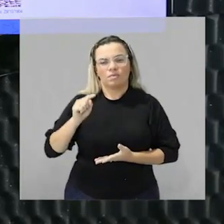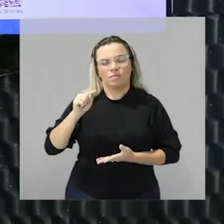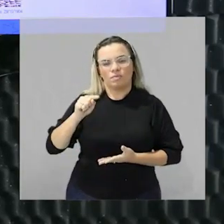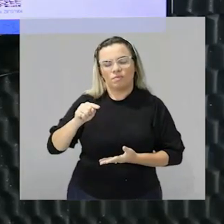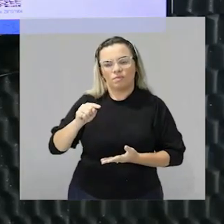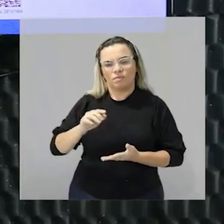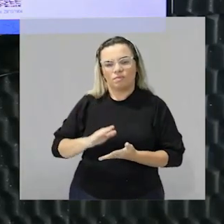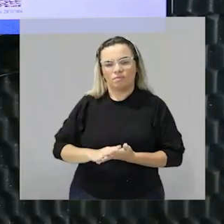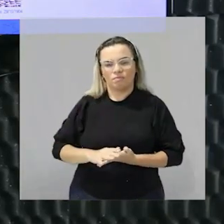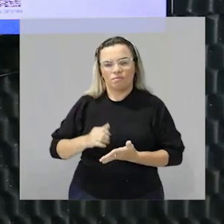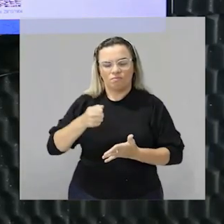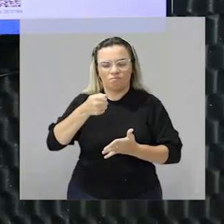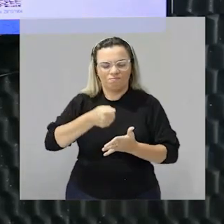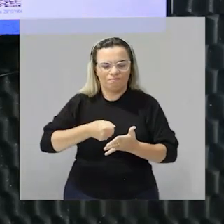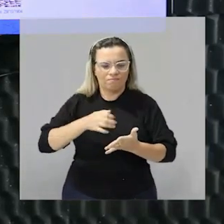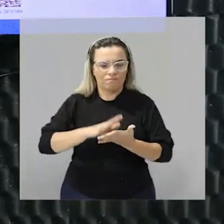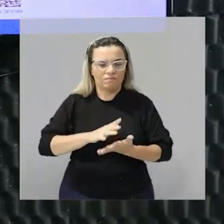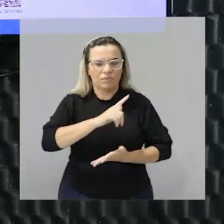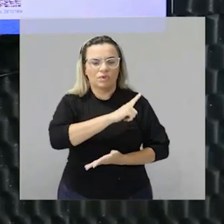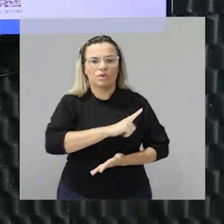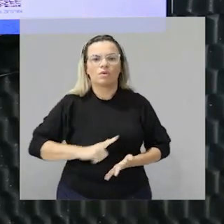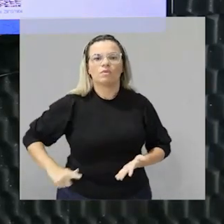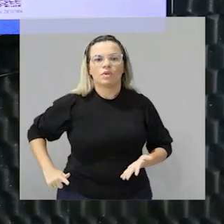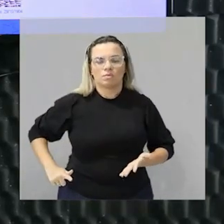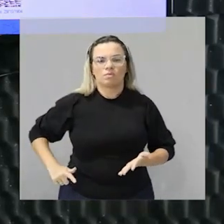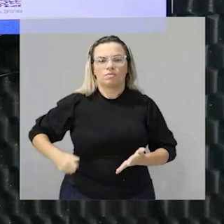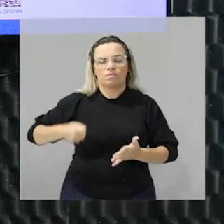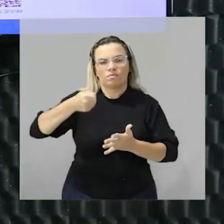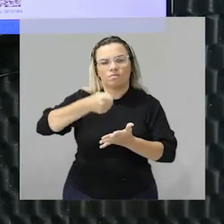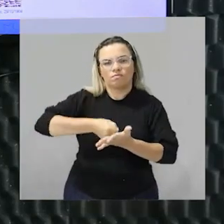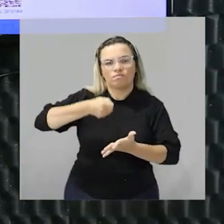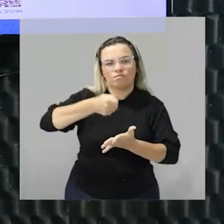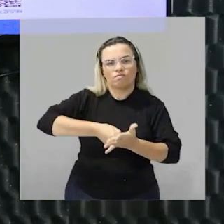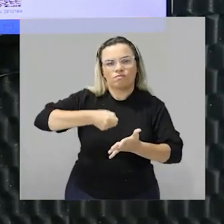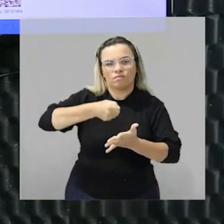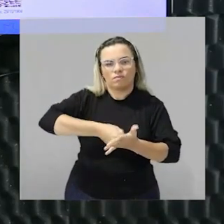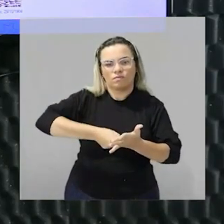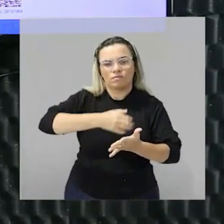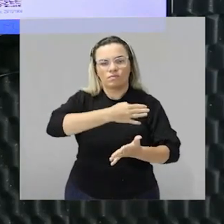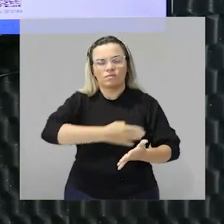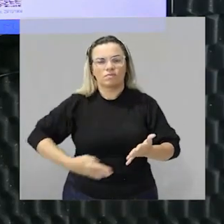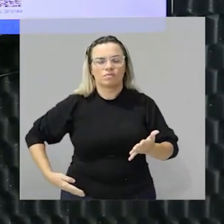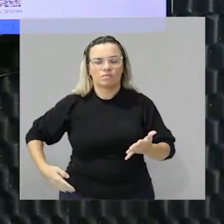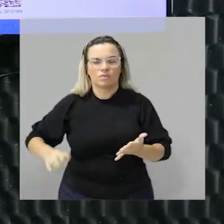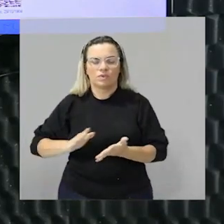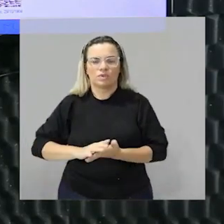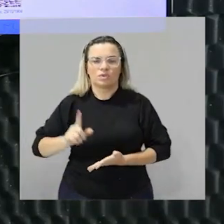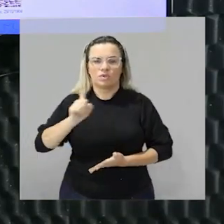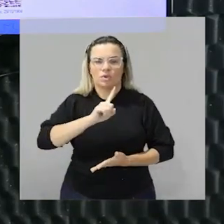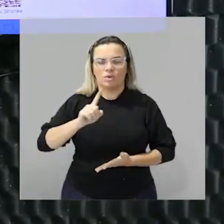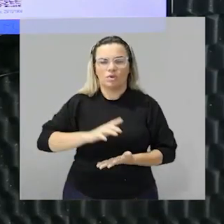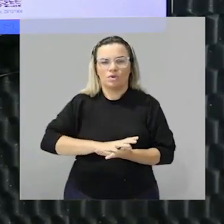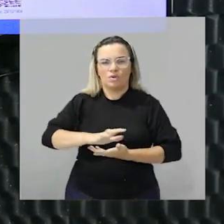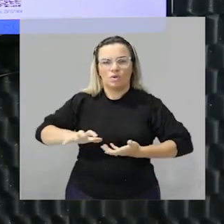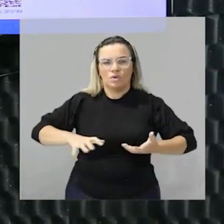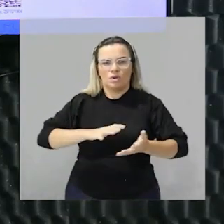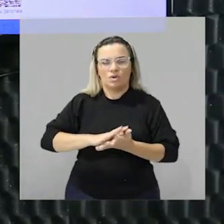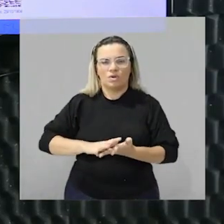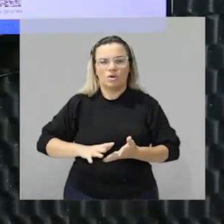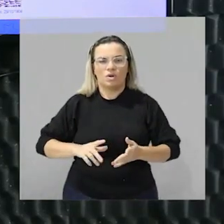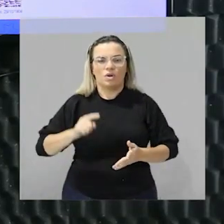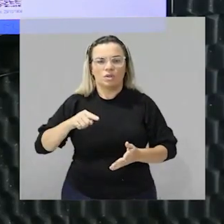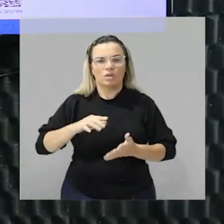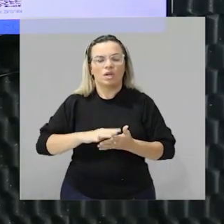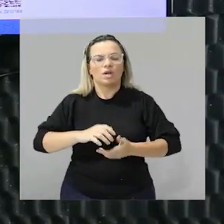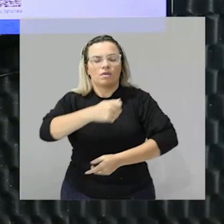o arbítrio governamental. A revolta da vacina não é um movimento negacionista.